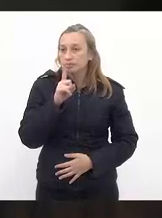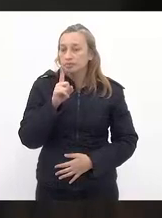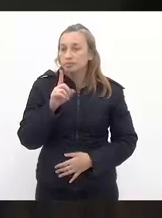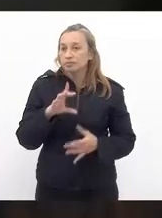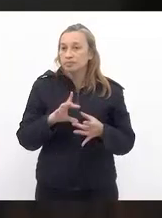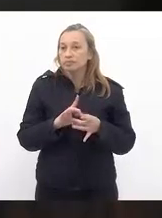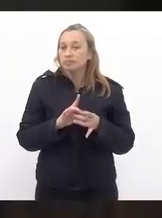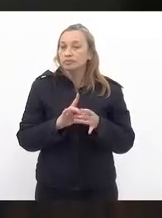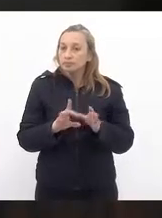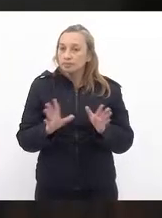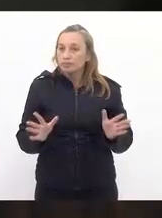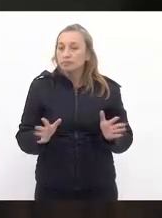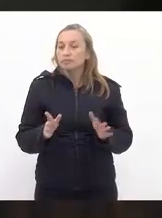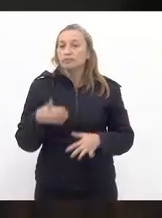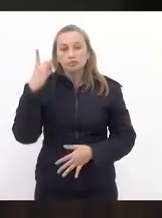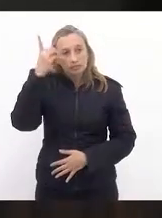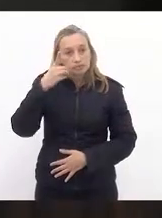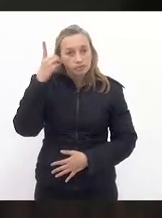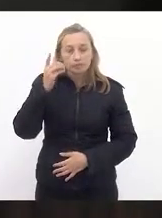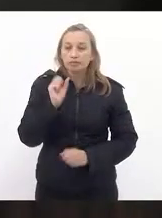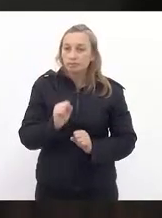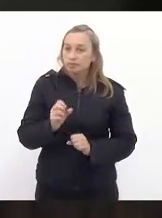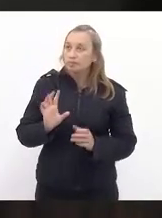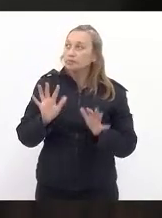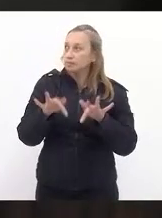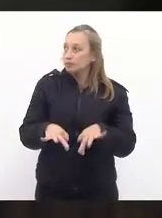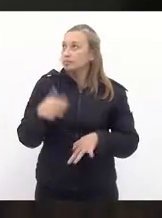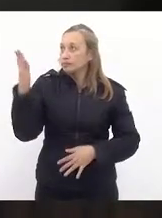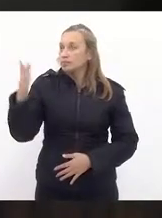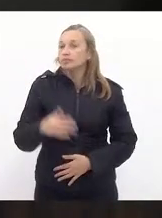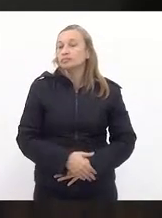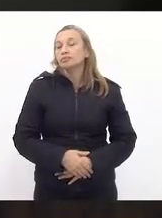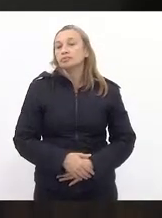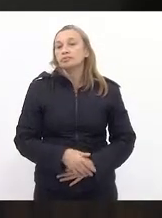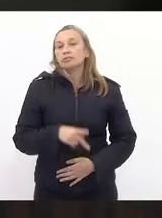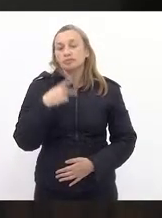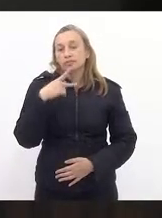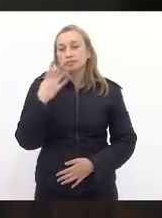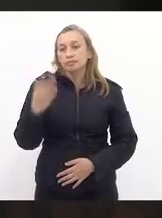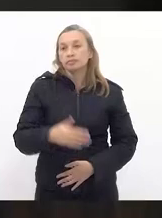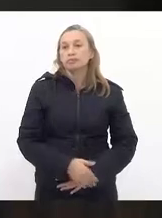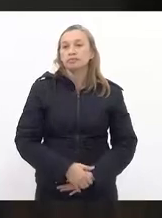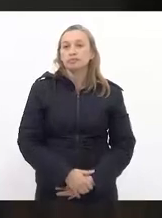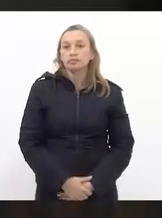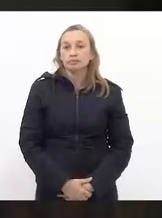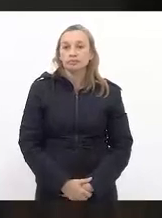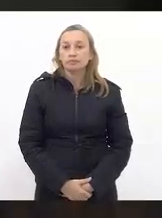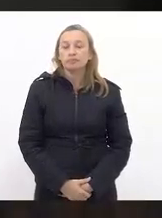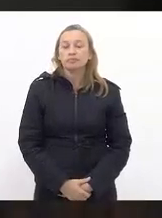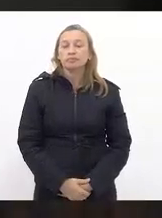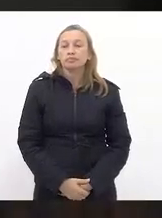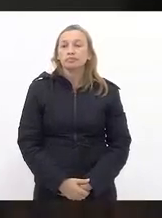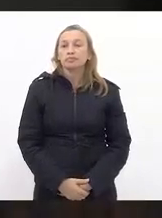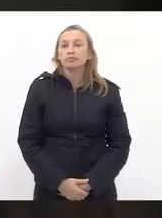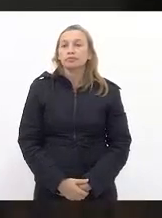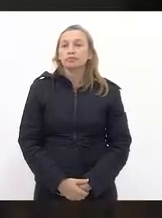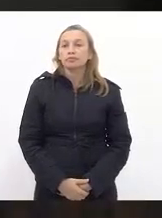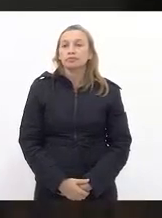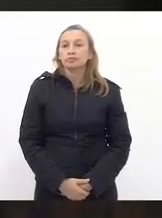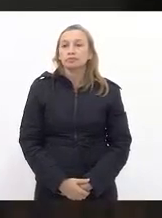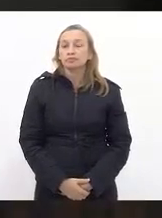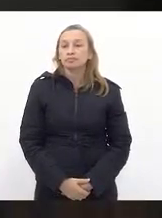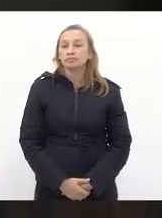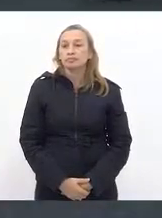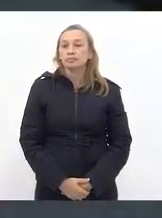a ordem para que o deputado pudesse concluir o seu parecer por gentileza